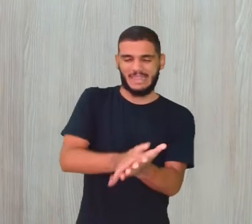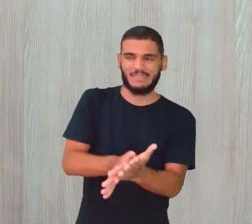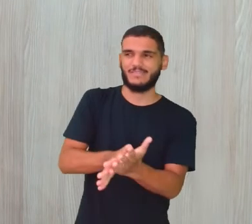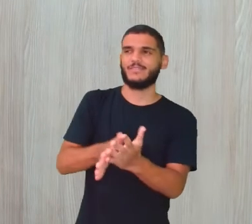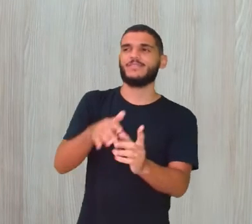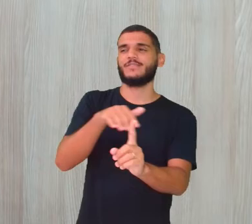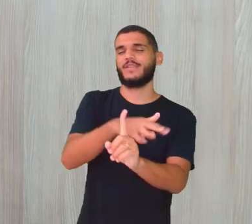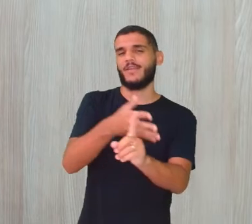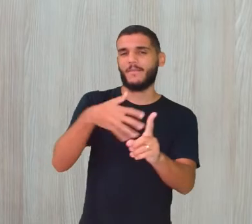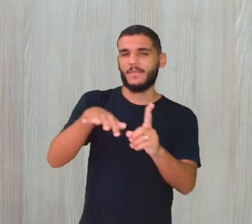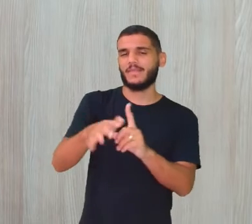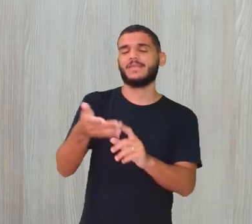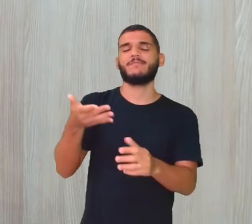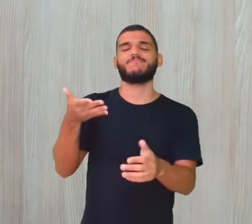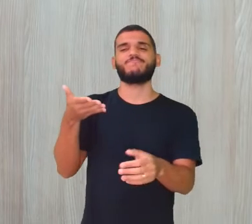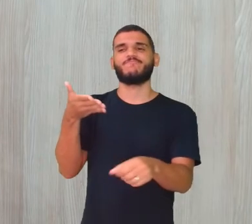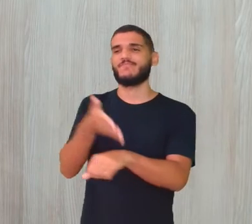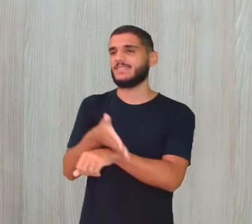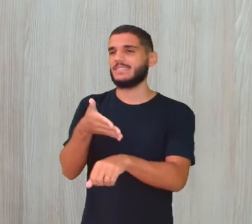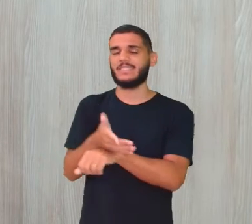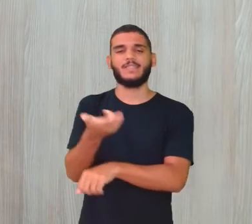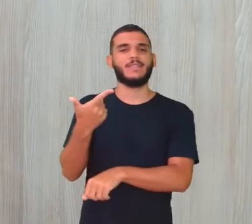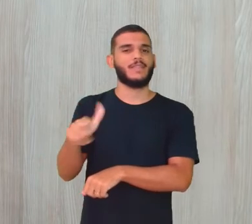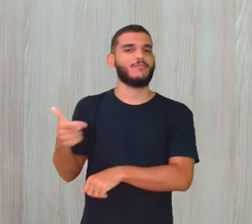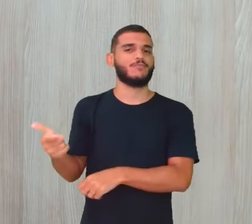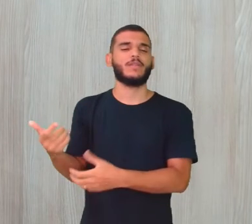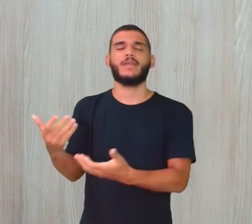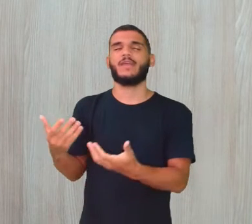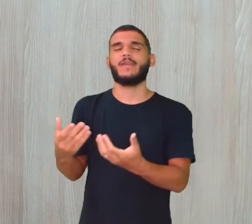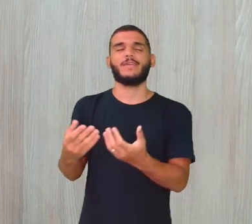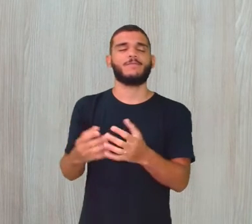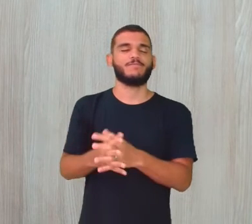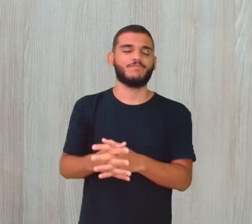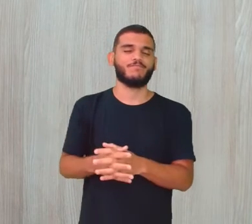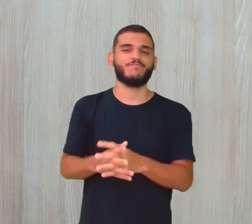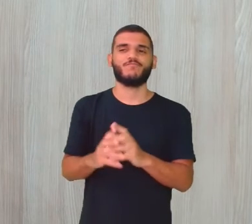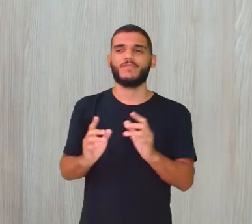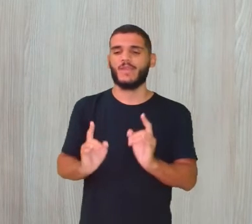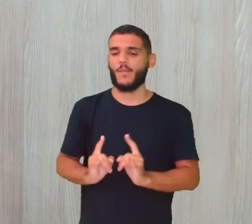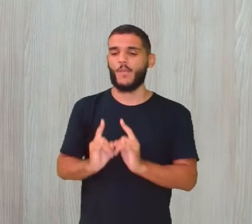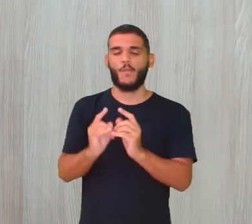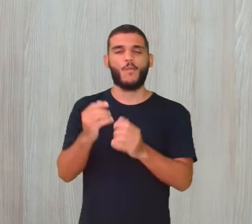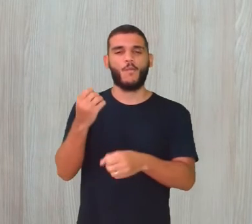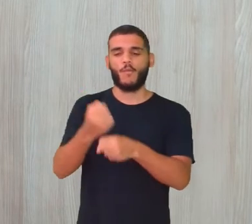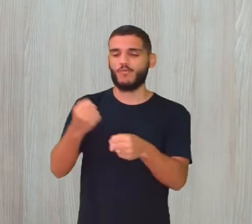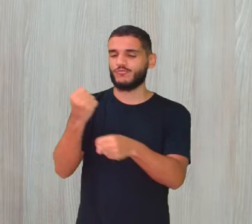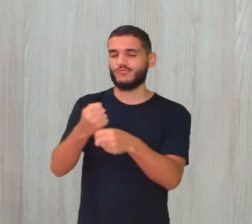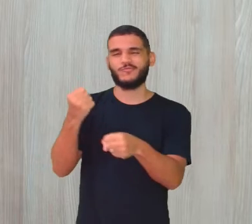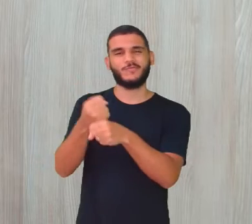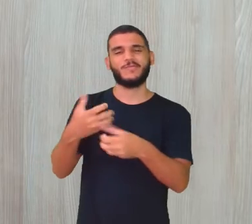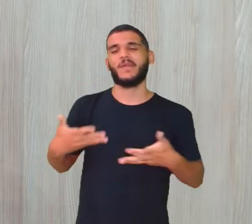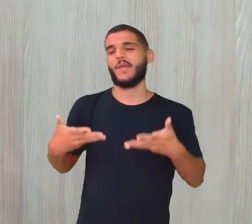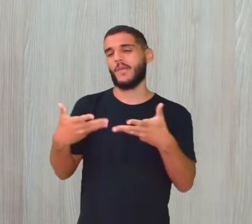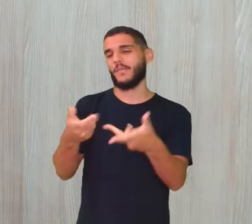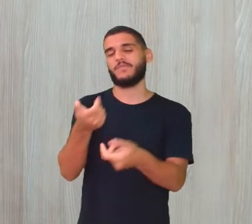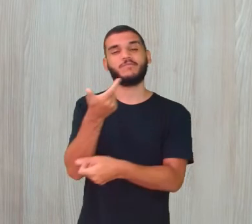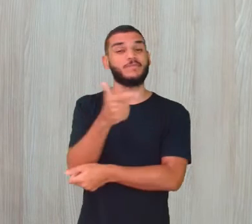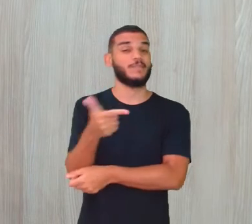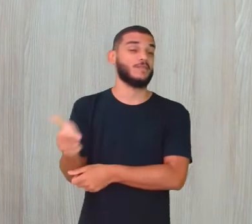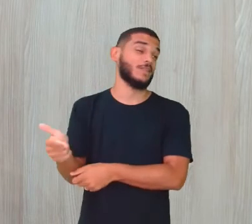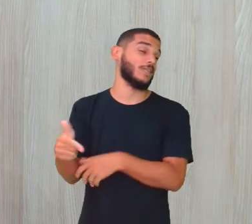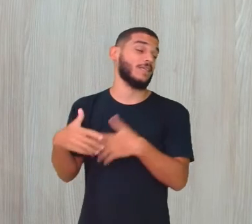de acesso, de infraestrutura também de qualidade e tudo mais. Essa população é a que fica mais